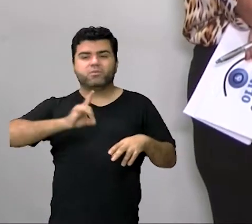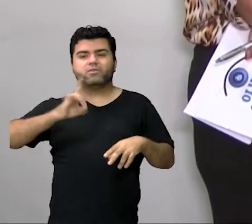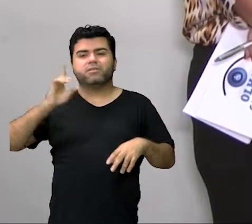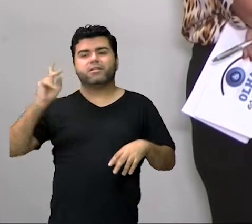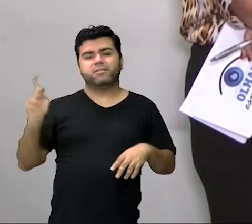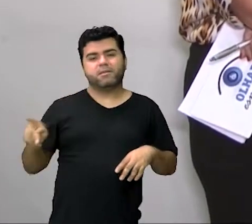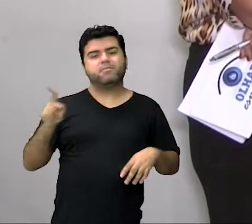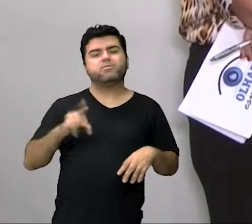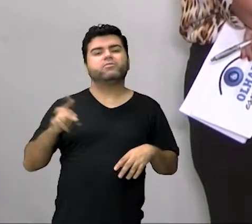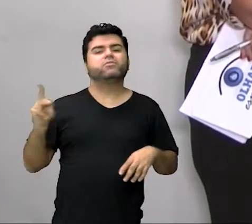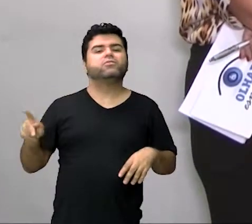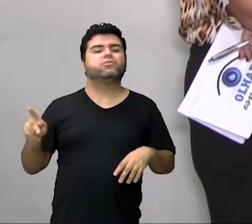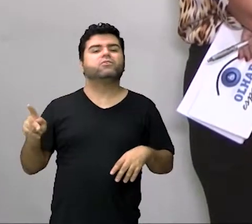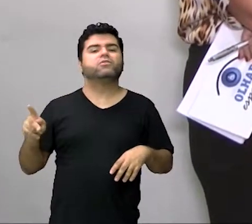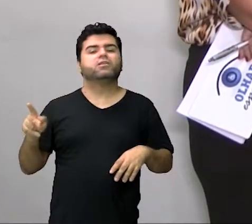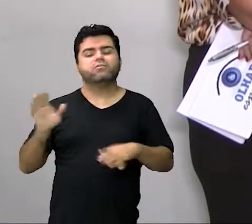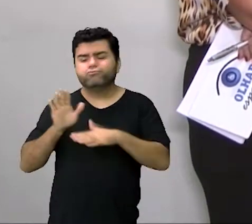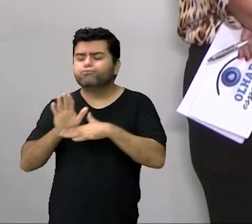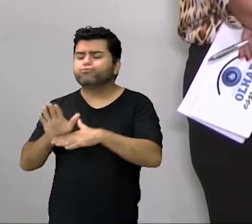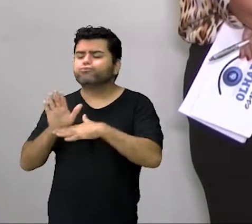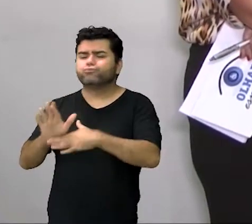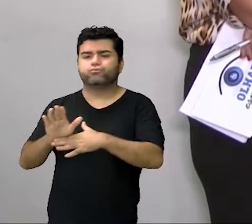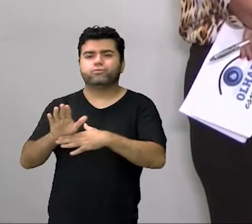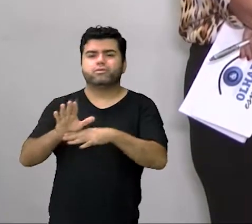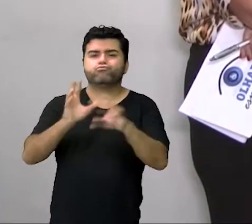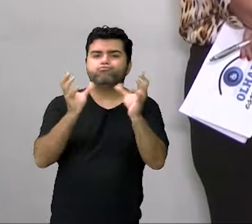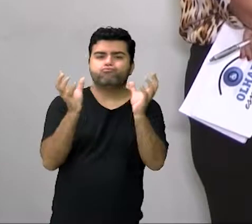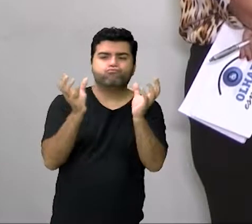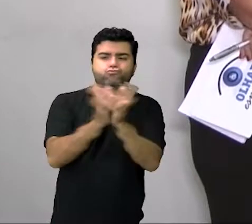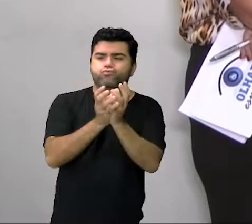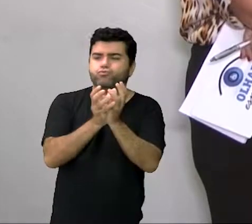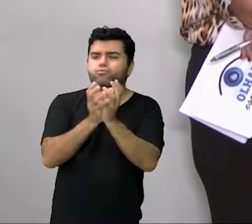professora, entendeu? Por conta até da equipe, até